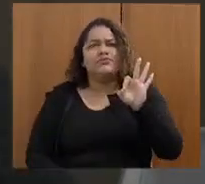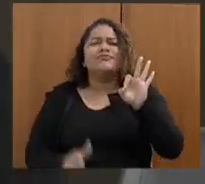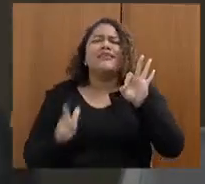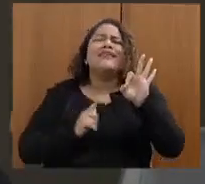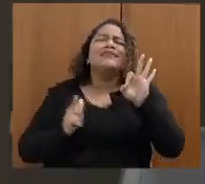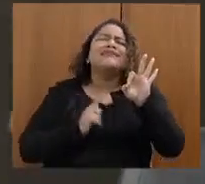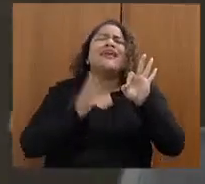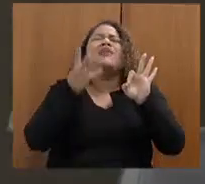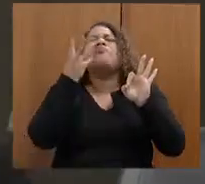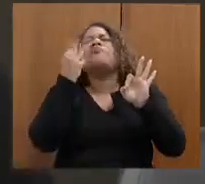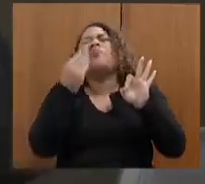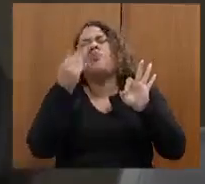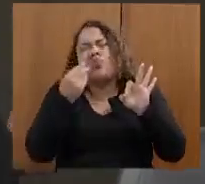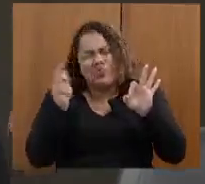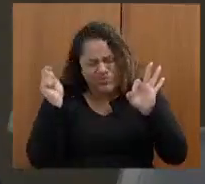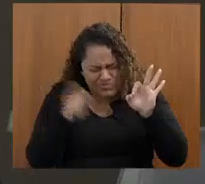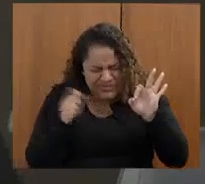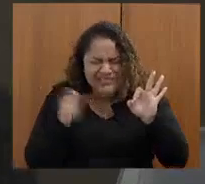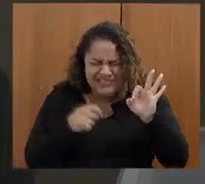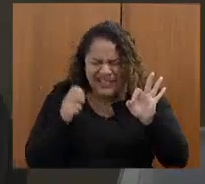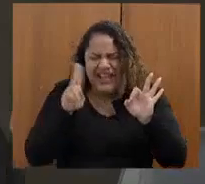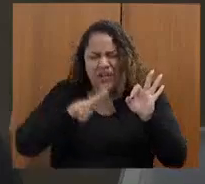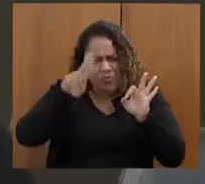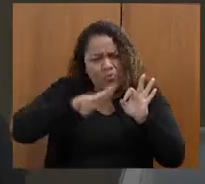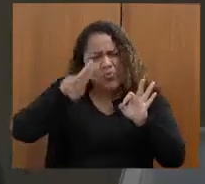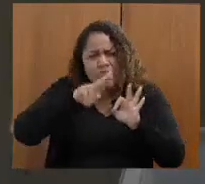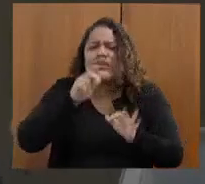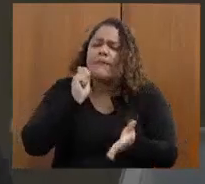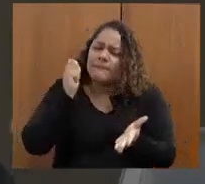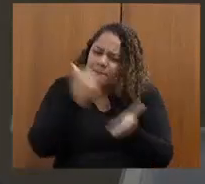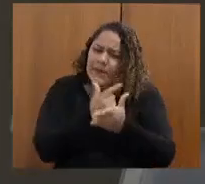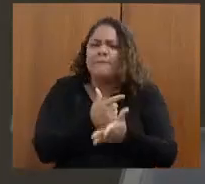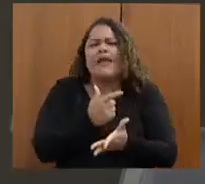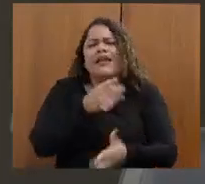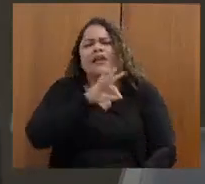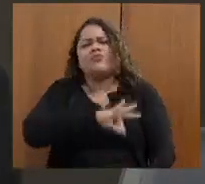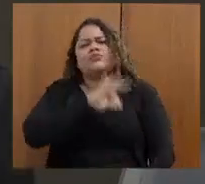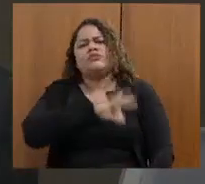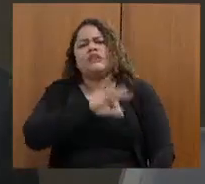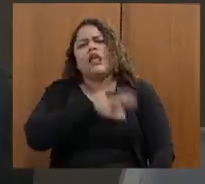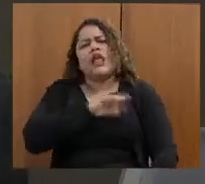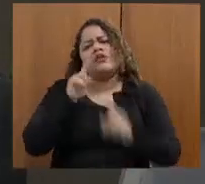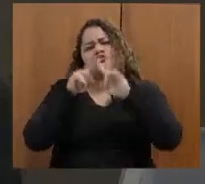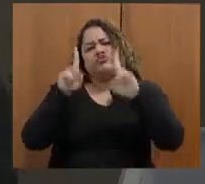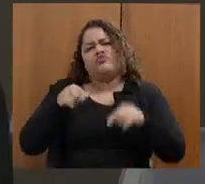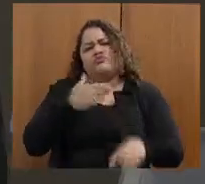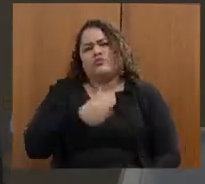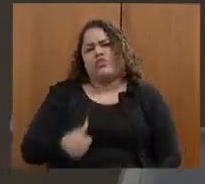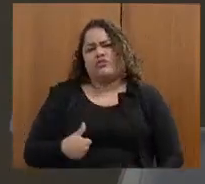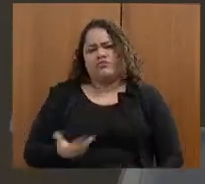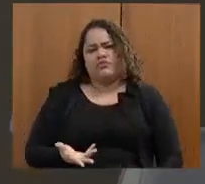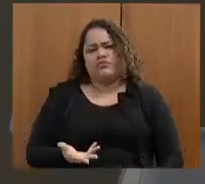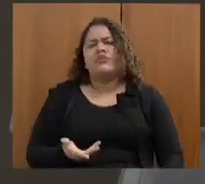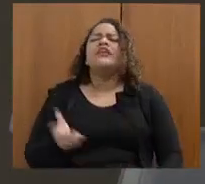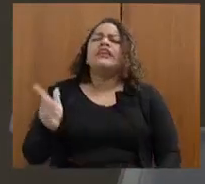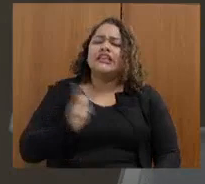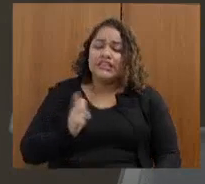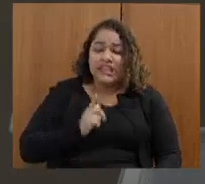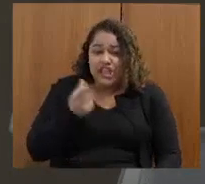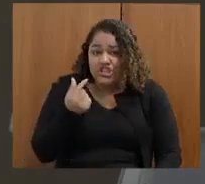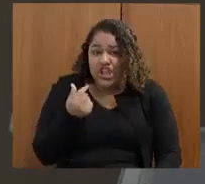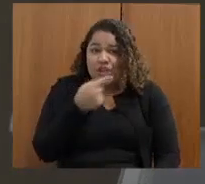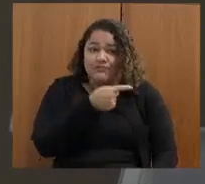para queimar para poder pagar o salário do servidores e tem dinheiro como foi explicitado